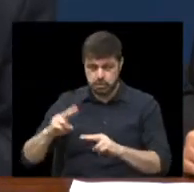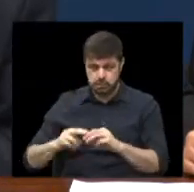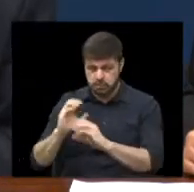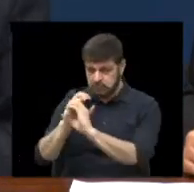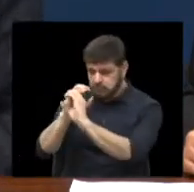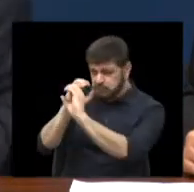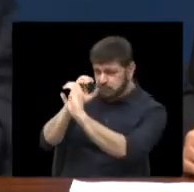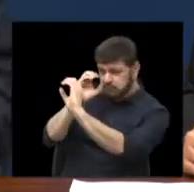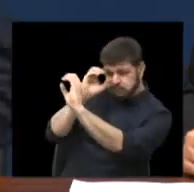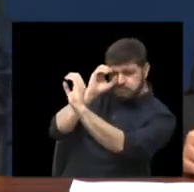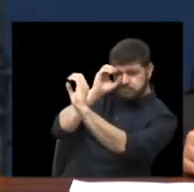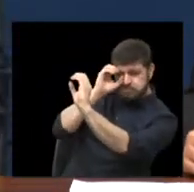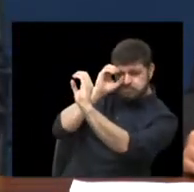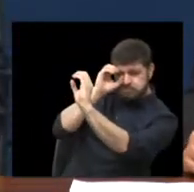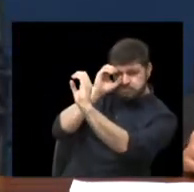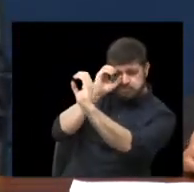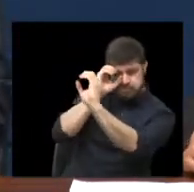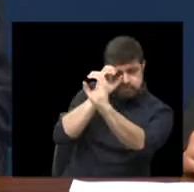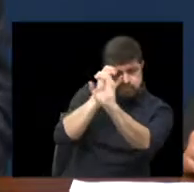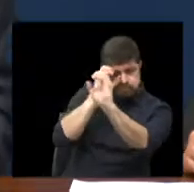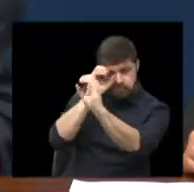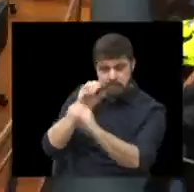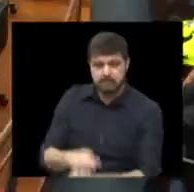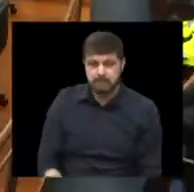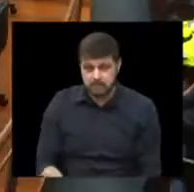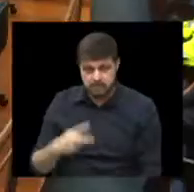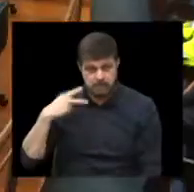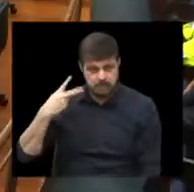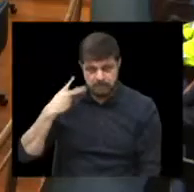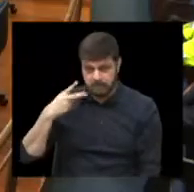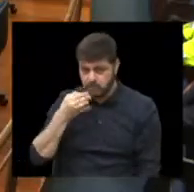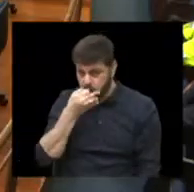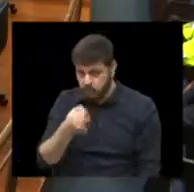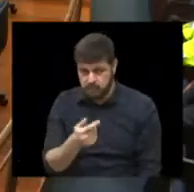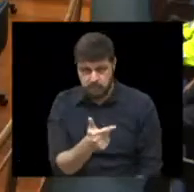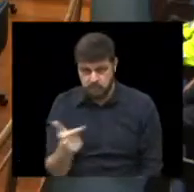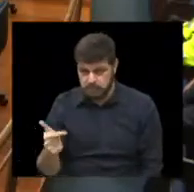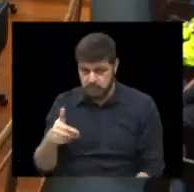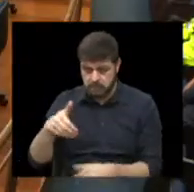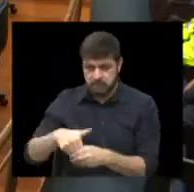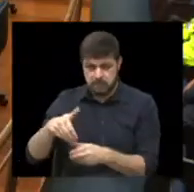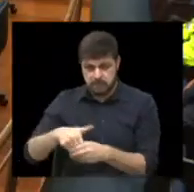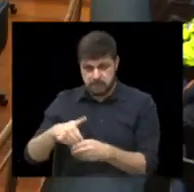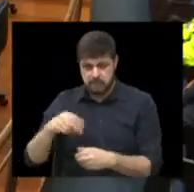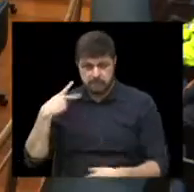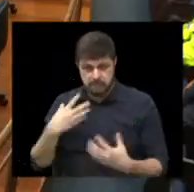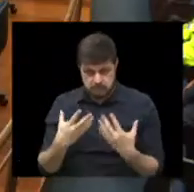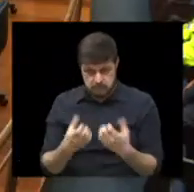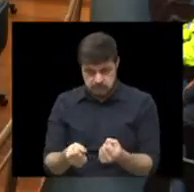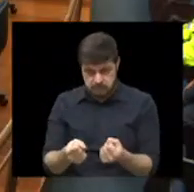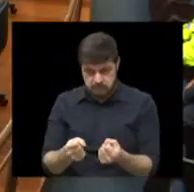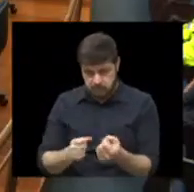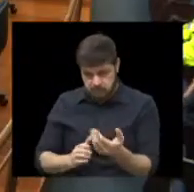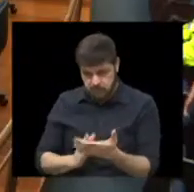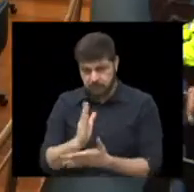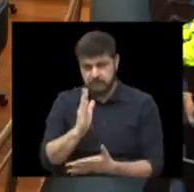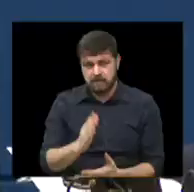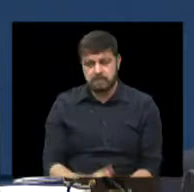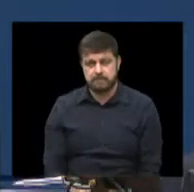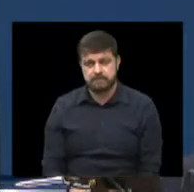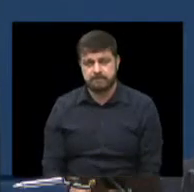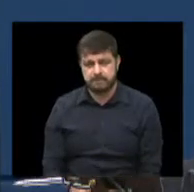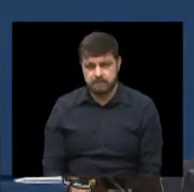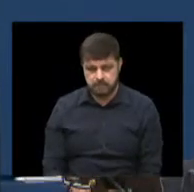Requerimento entra em discussão. Não havendo vereador a discutir, o requerimento vai à votação. Vereadores favoráveis permanecem como estão.